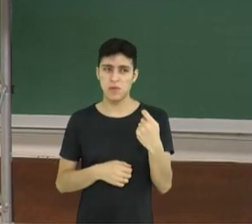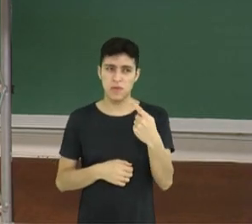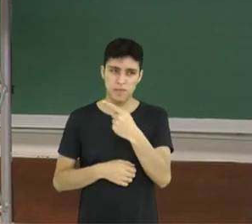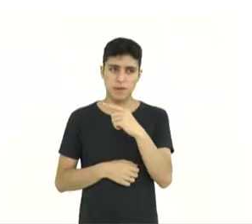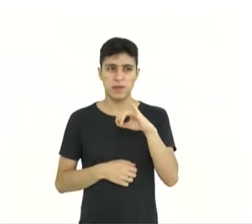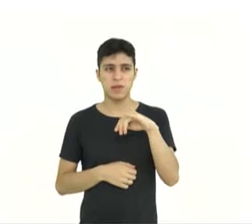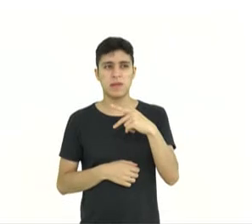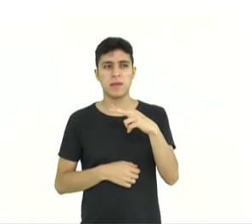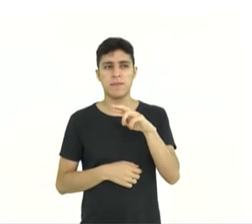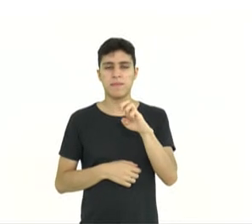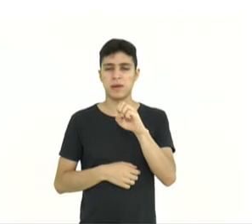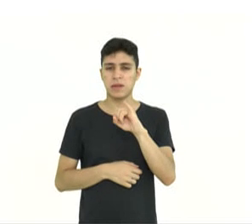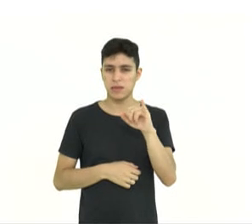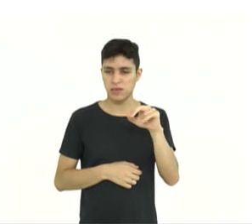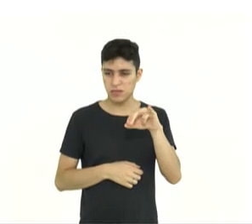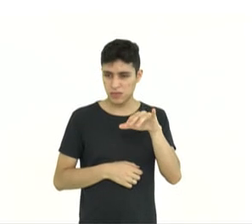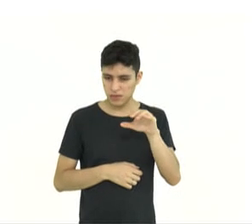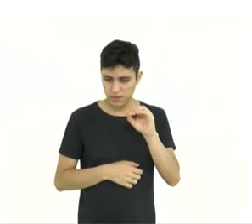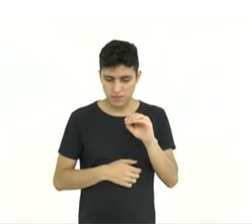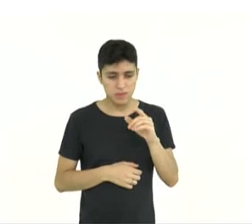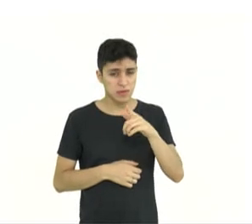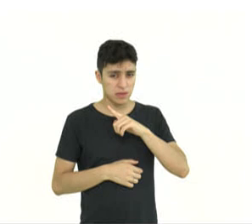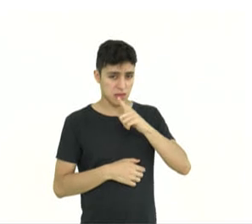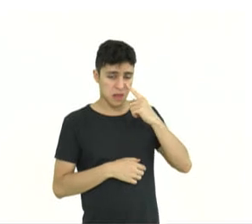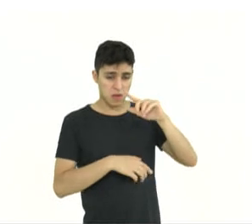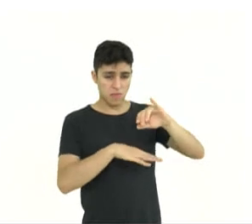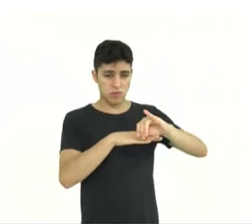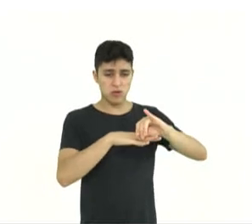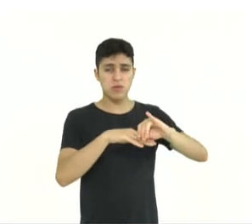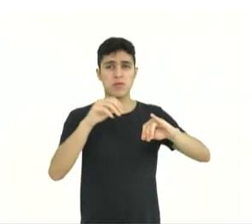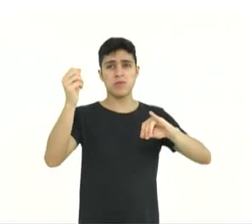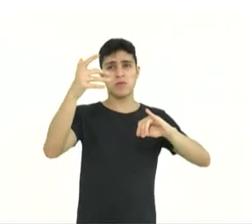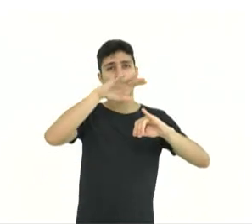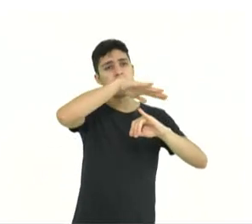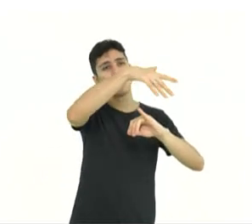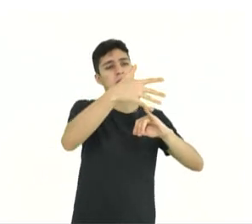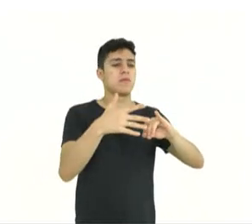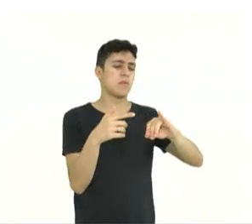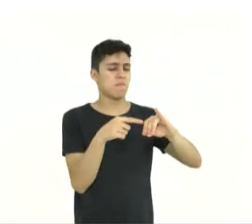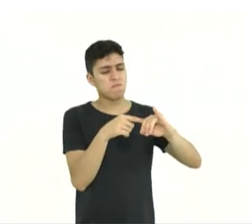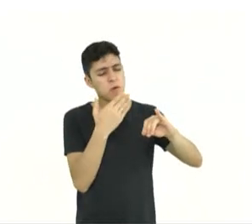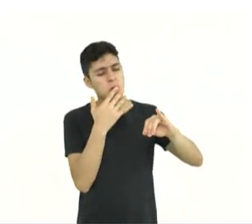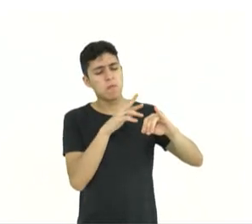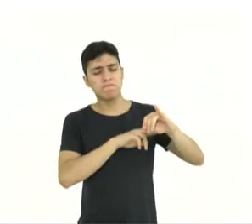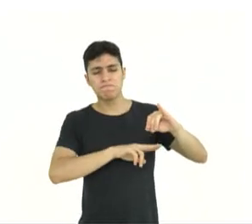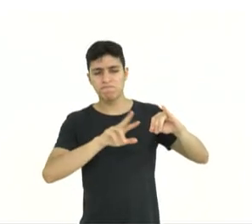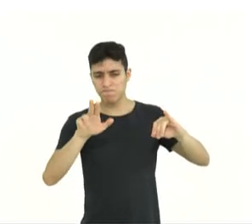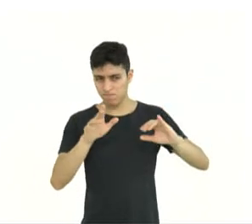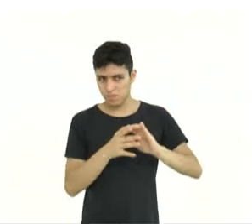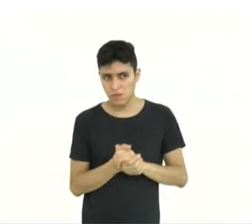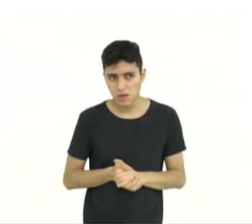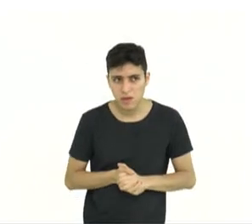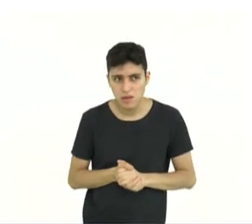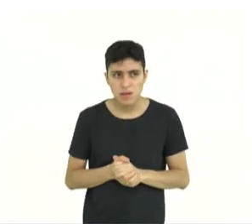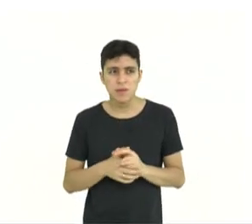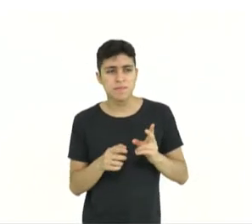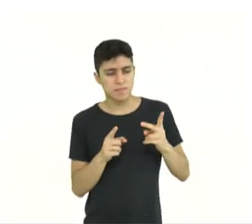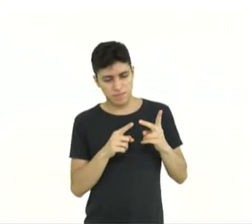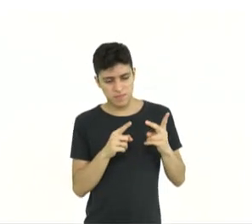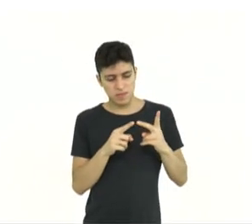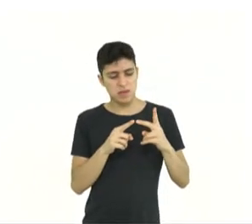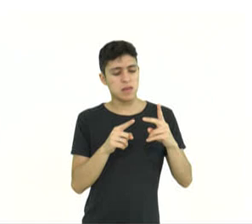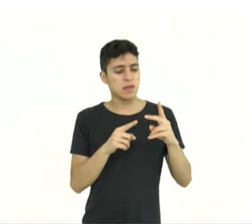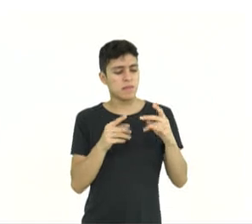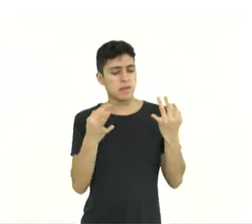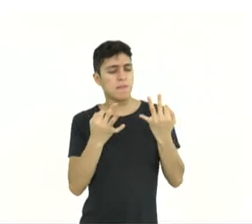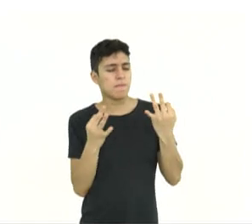pessoal os objetos adquirem tonalidades diferentes ao refletir a luz solar em diferentes horas do dia e assegura devem